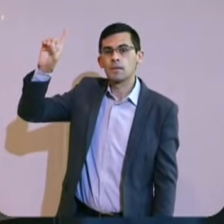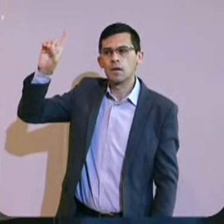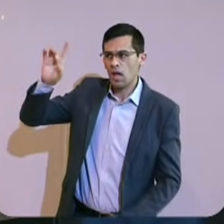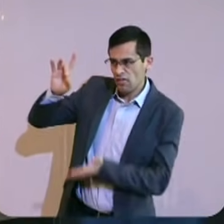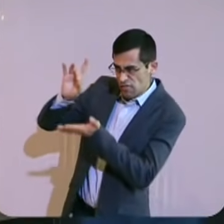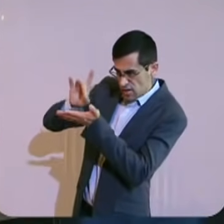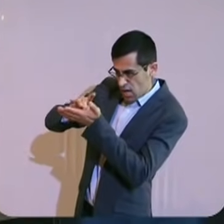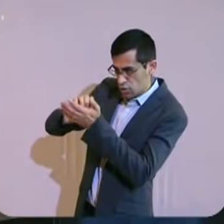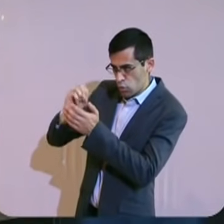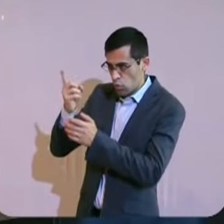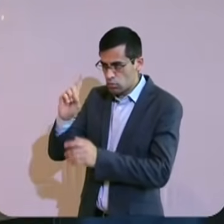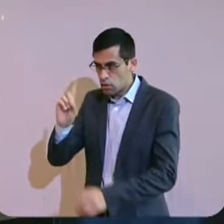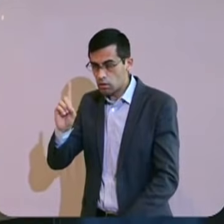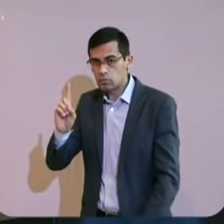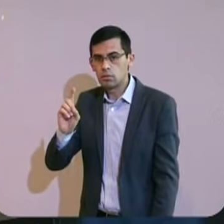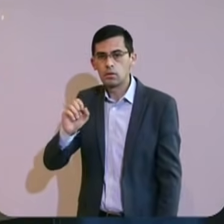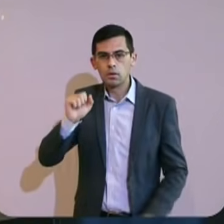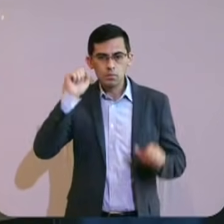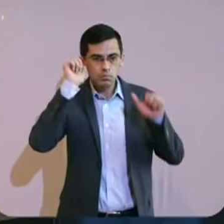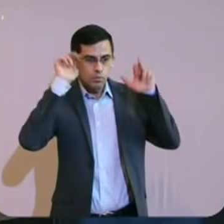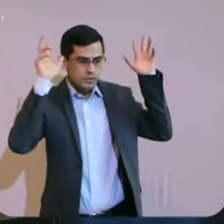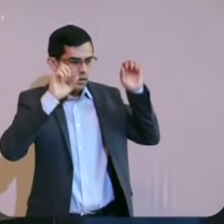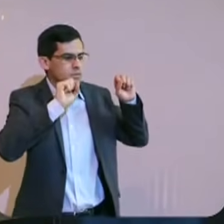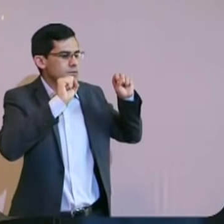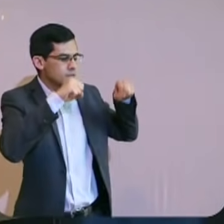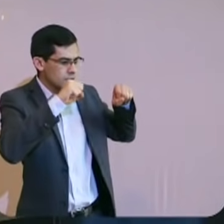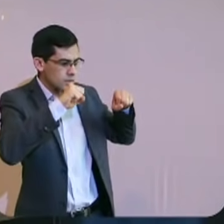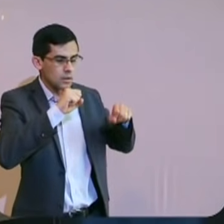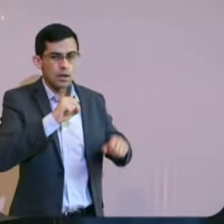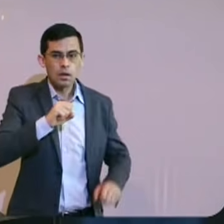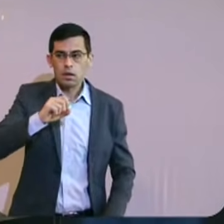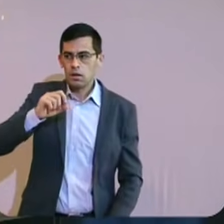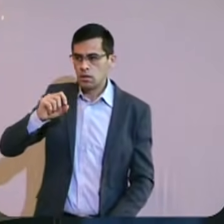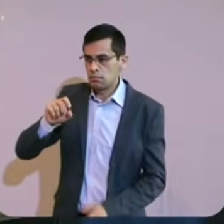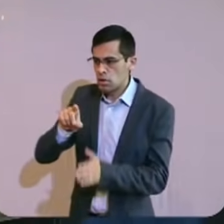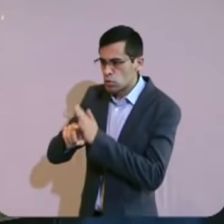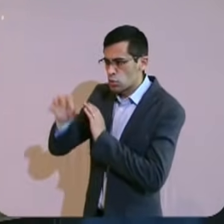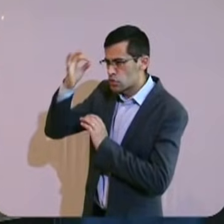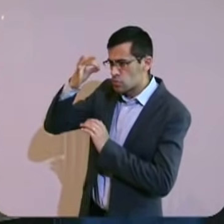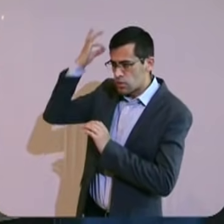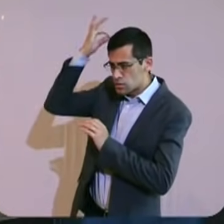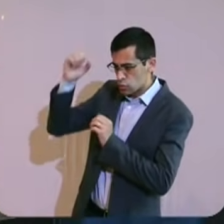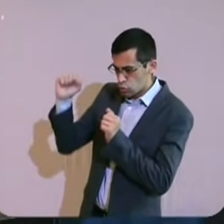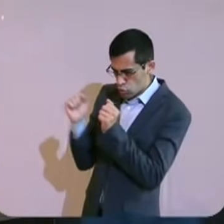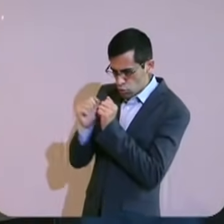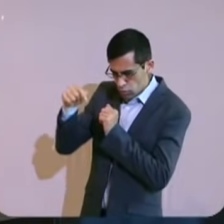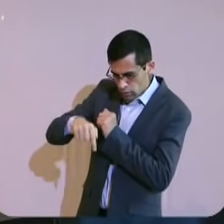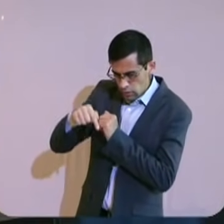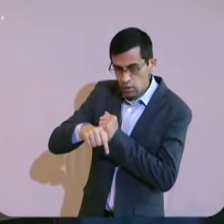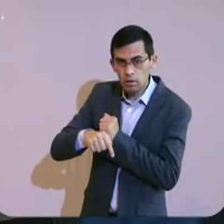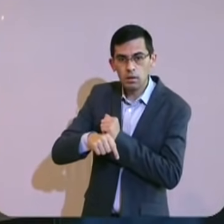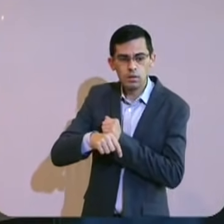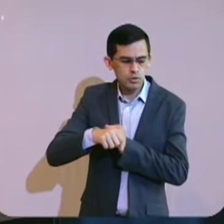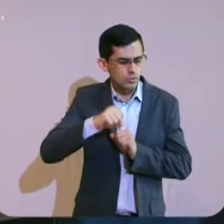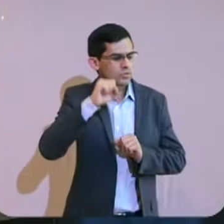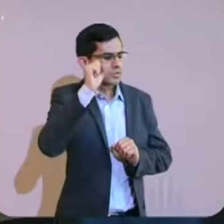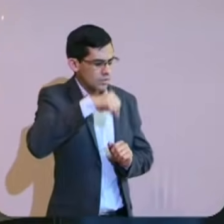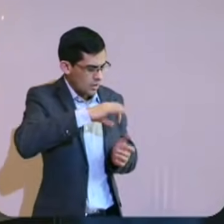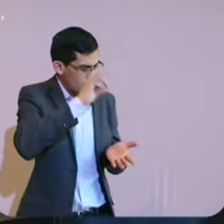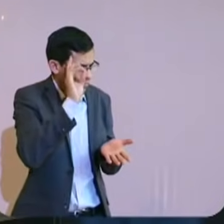É verdade ou não é verdade? O Espírito de Deus está aqui. É verdade.